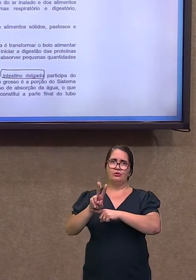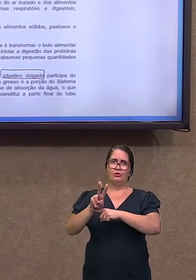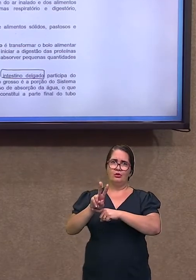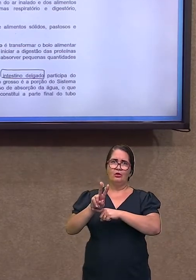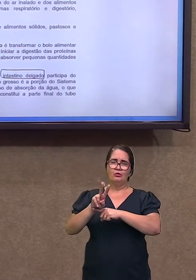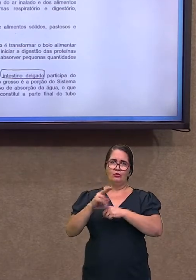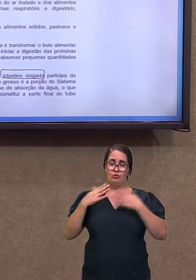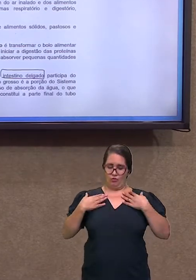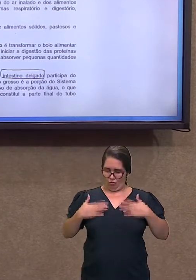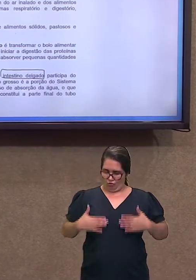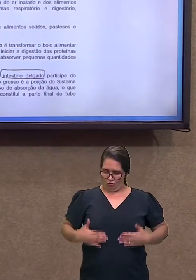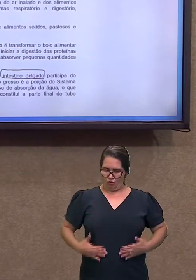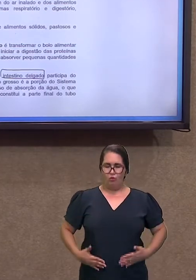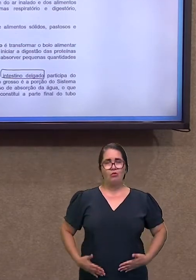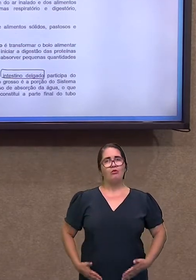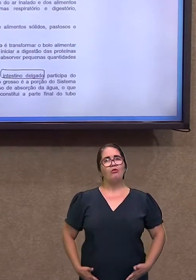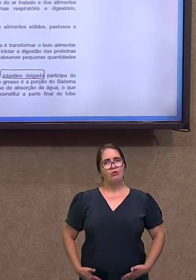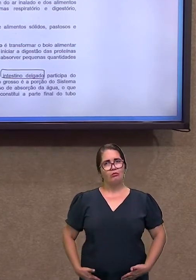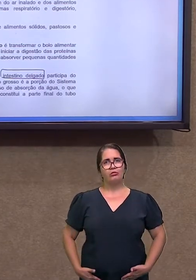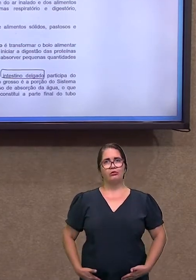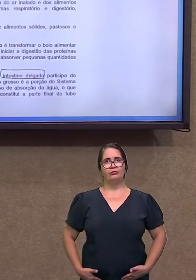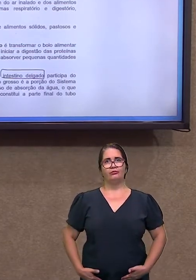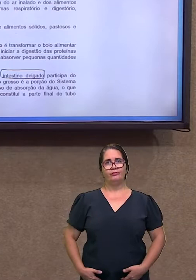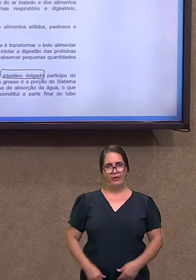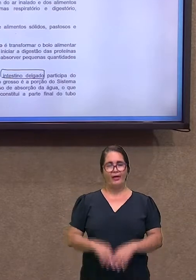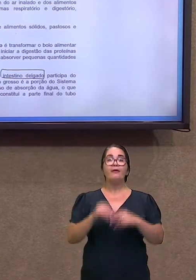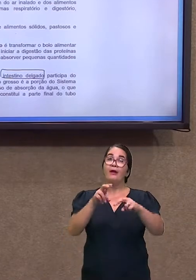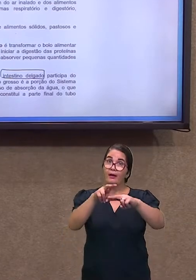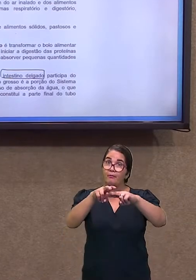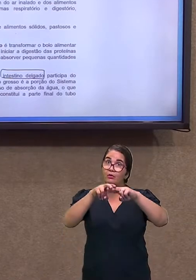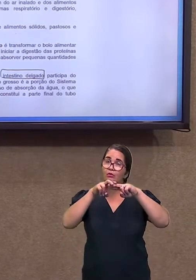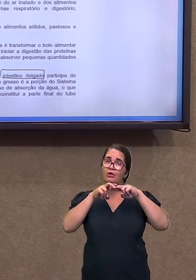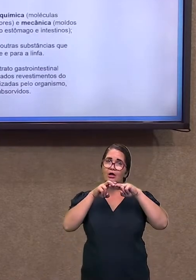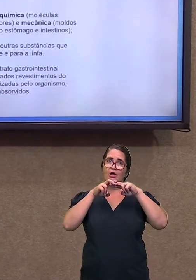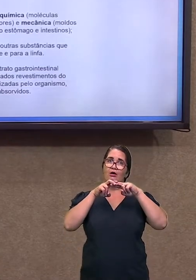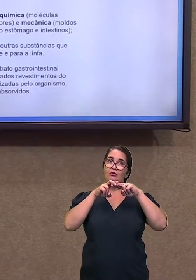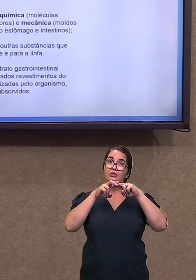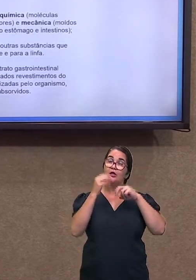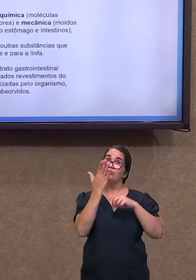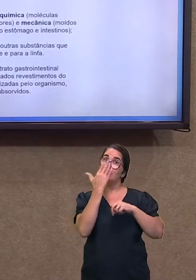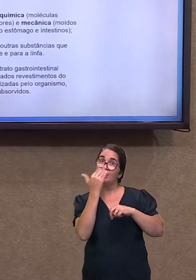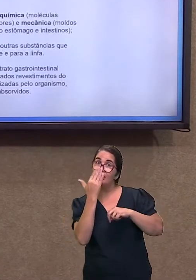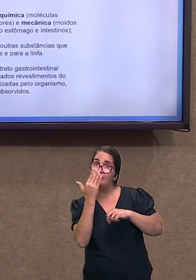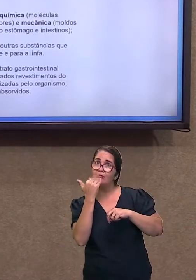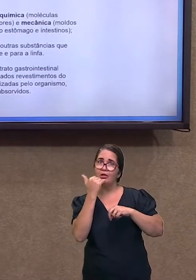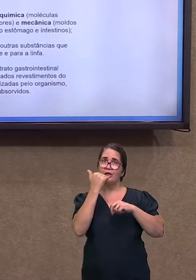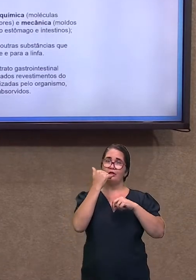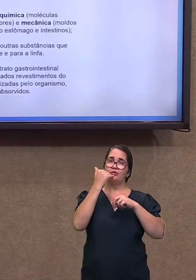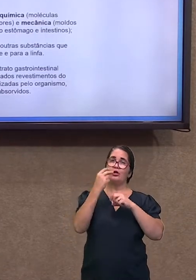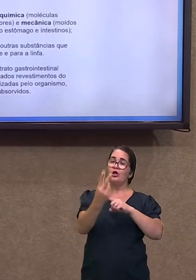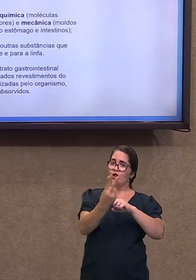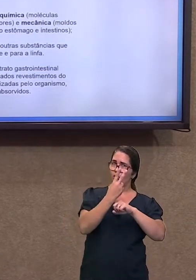alimentação saudável que faça com que o meu organismo seja considerado saudável também. Bom,